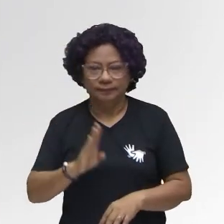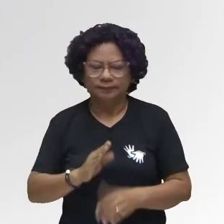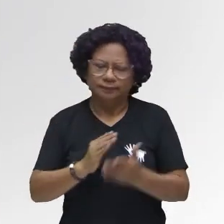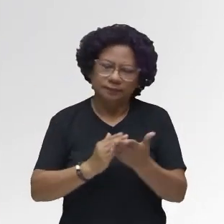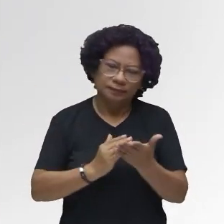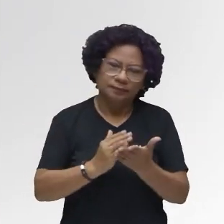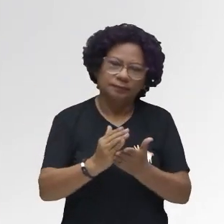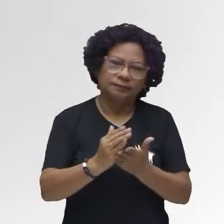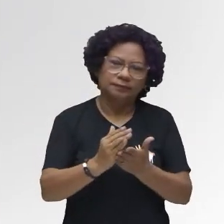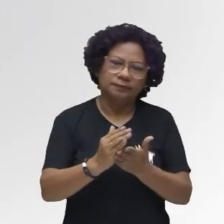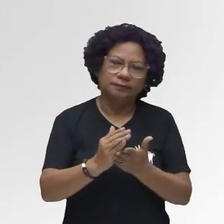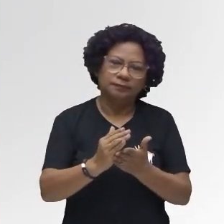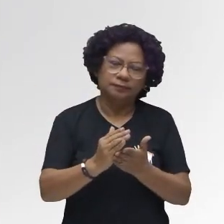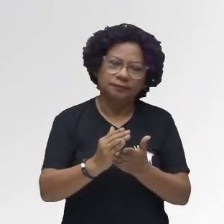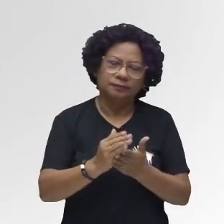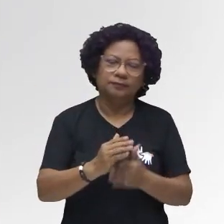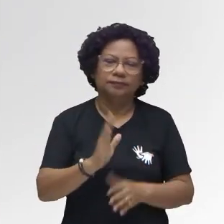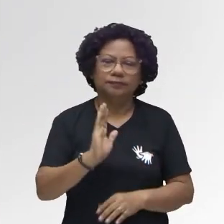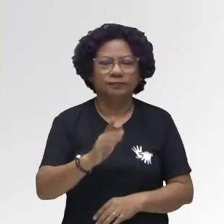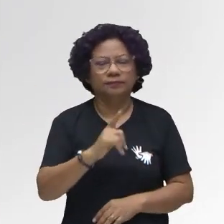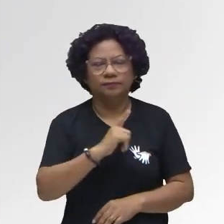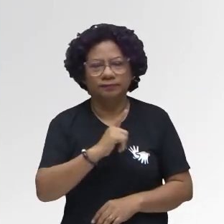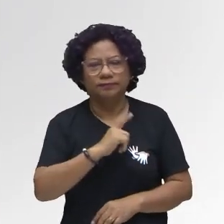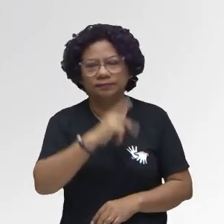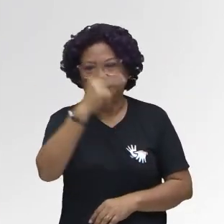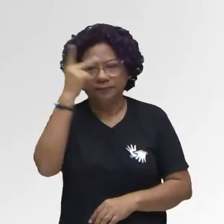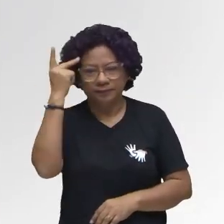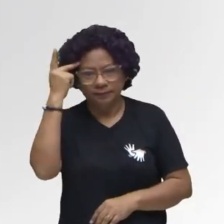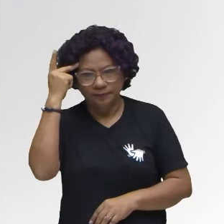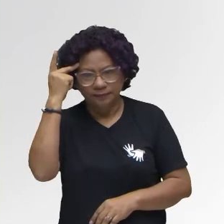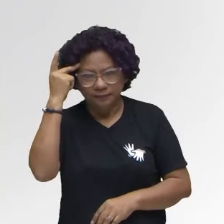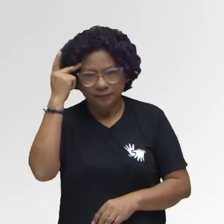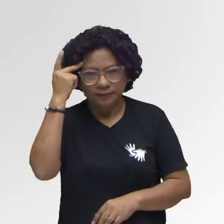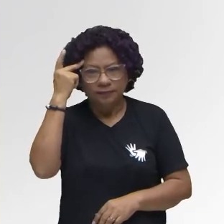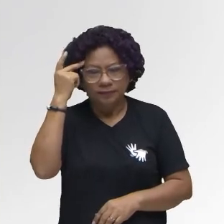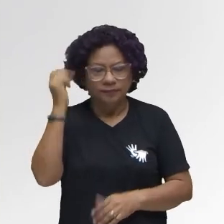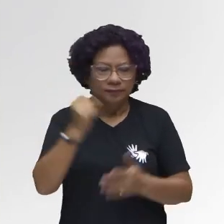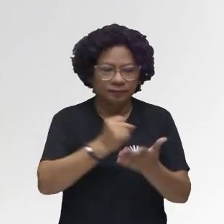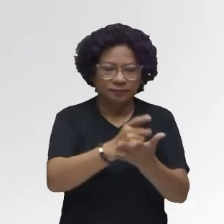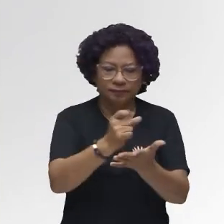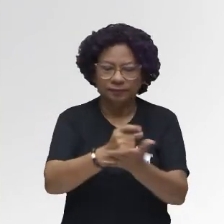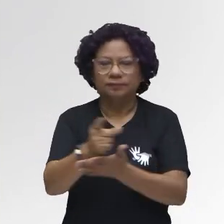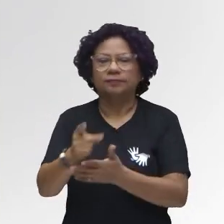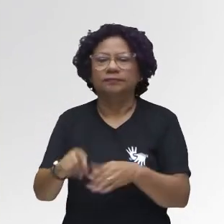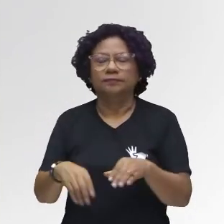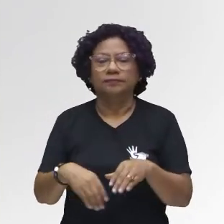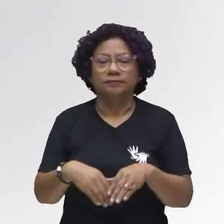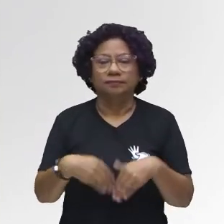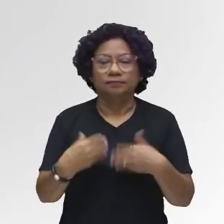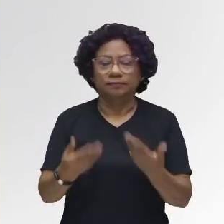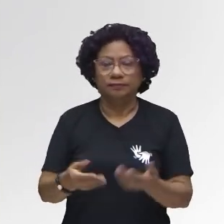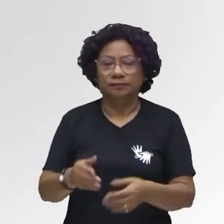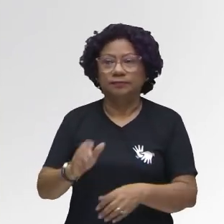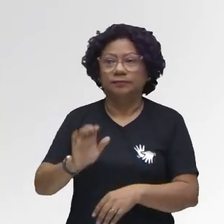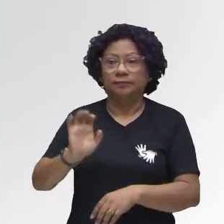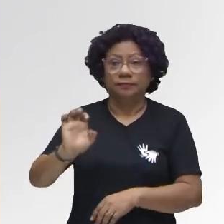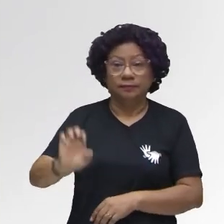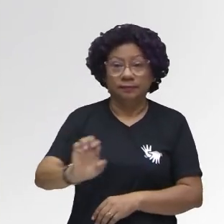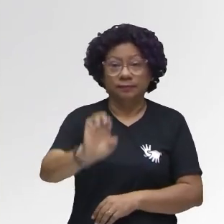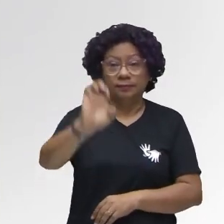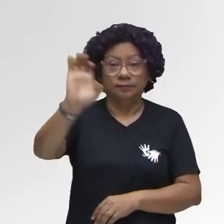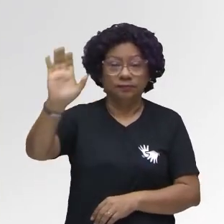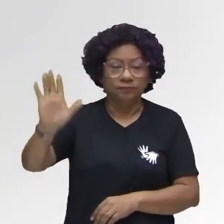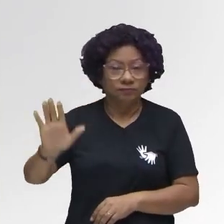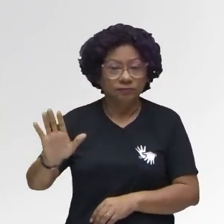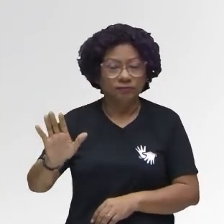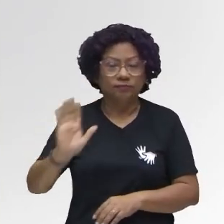ter um grande mercado consumidor para os produtos europeus. A Europa já vivia a intensificação da Revolução